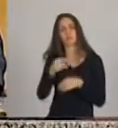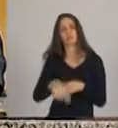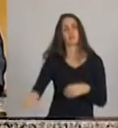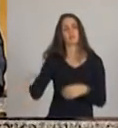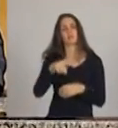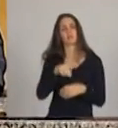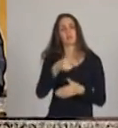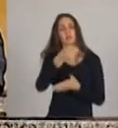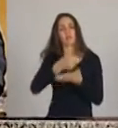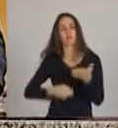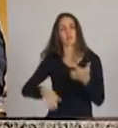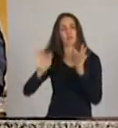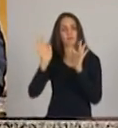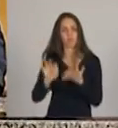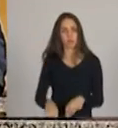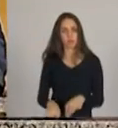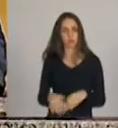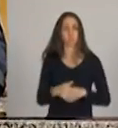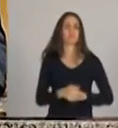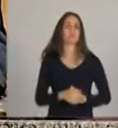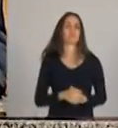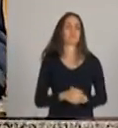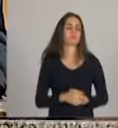para a redação final.